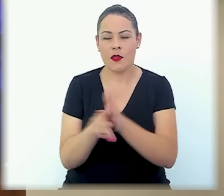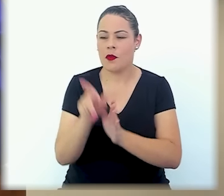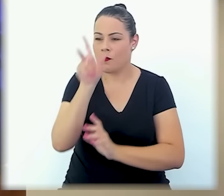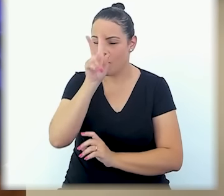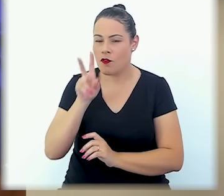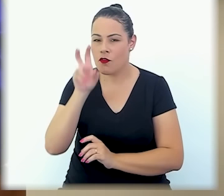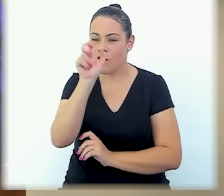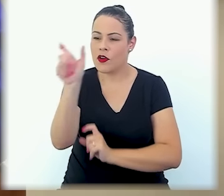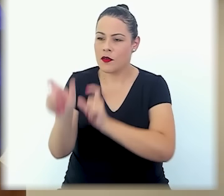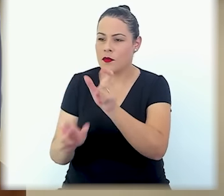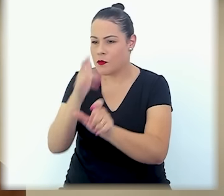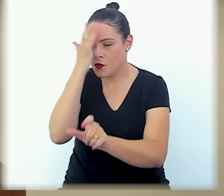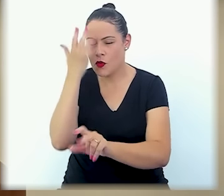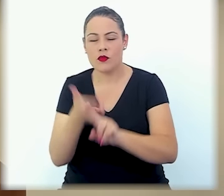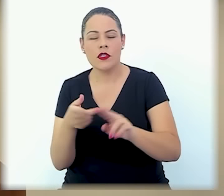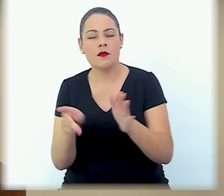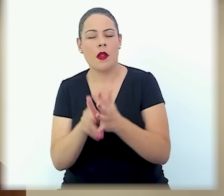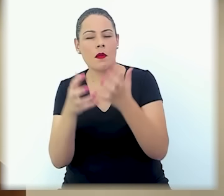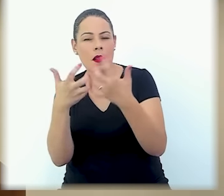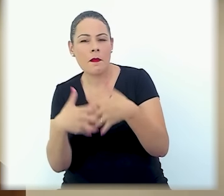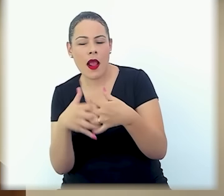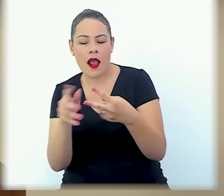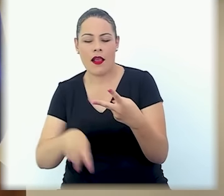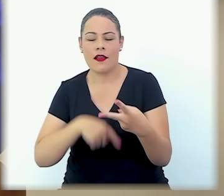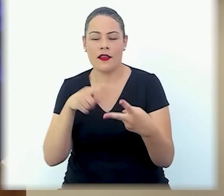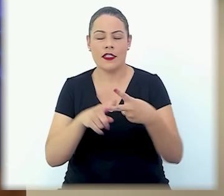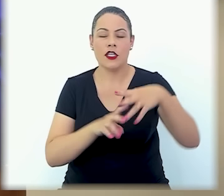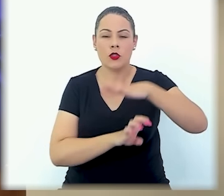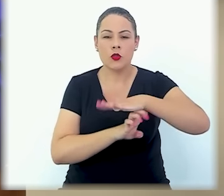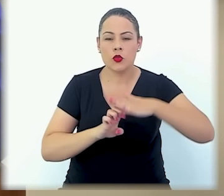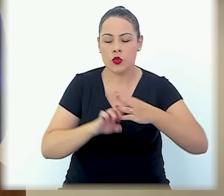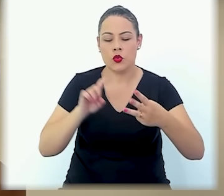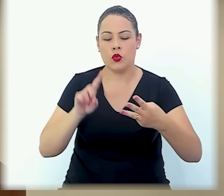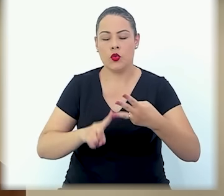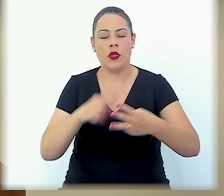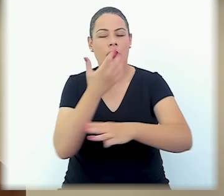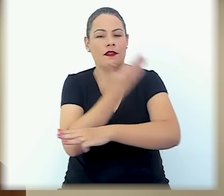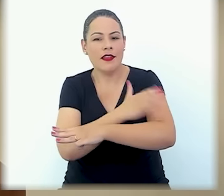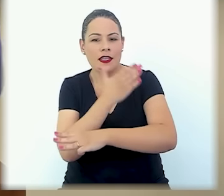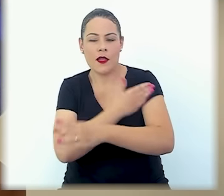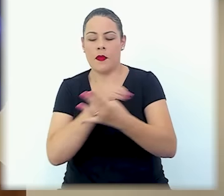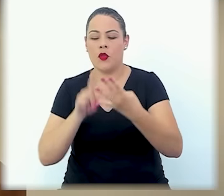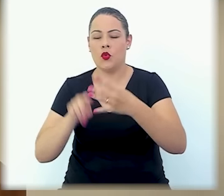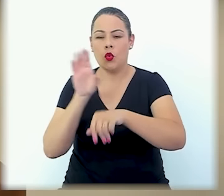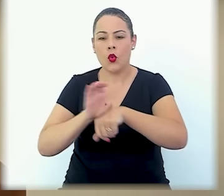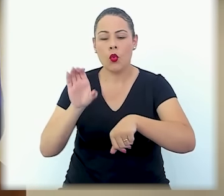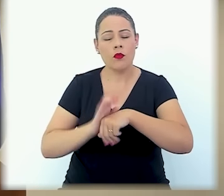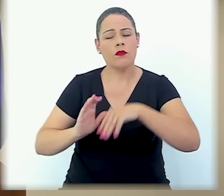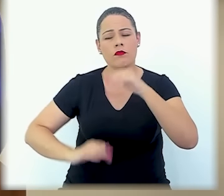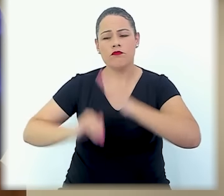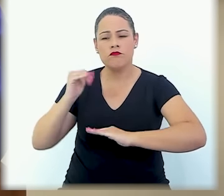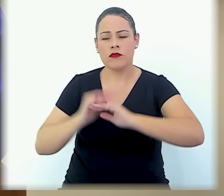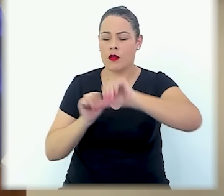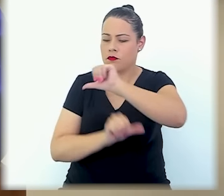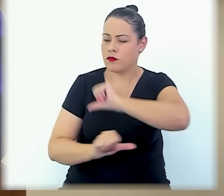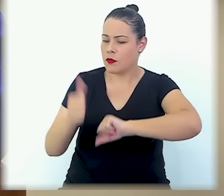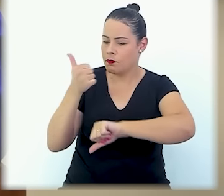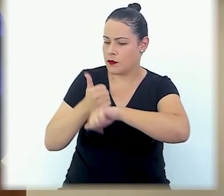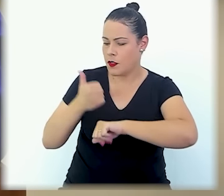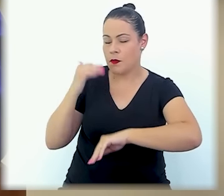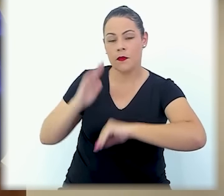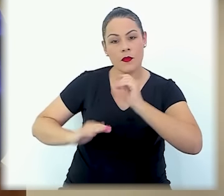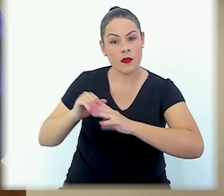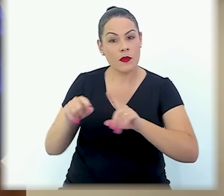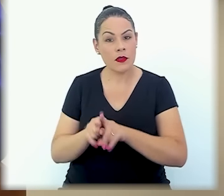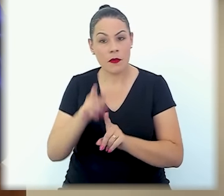dos catadores do ponto de vista de equipamentos, estruturação, formação, treinamento profissional para esses catadores e catadoras de